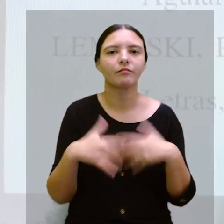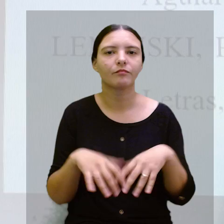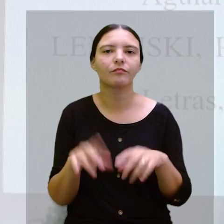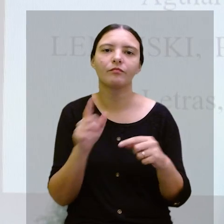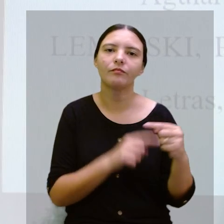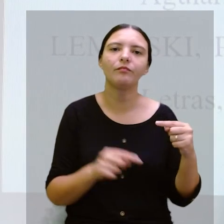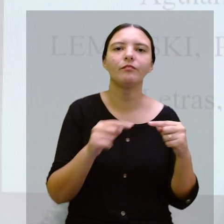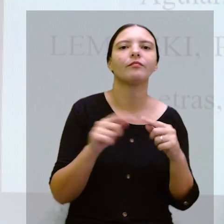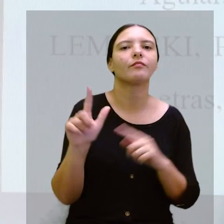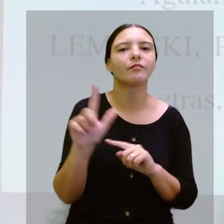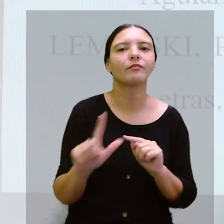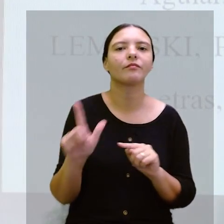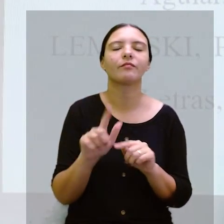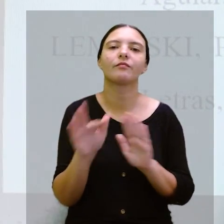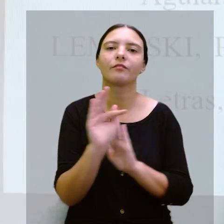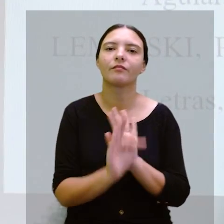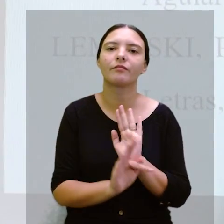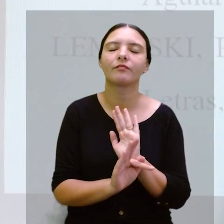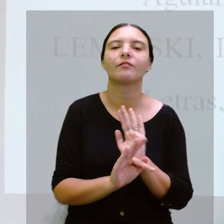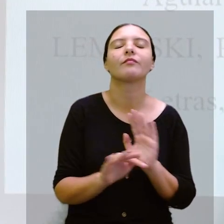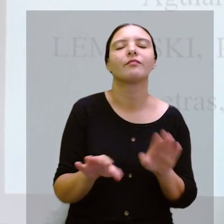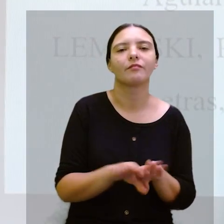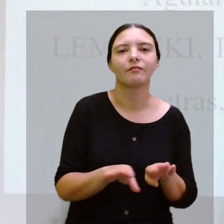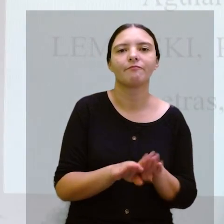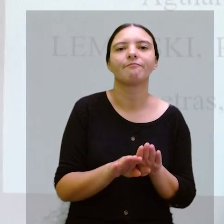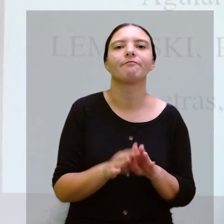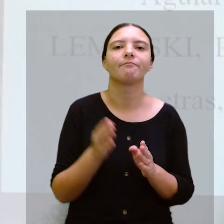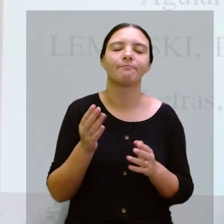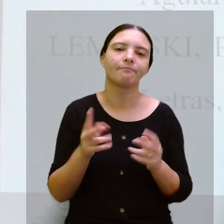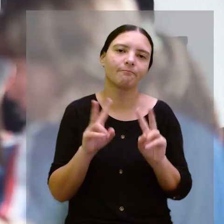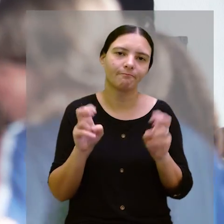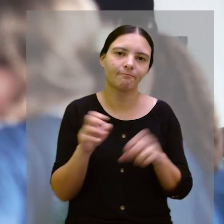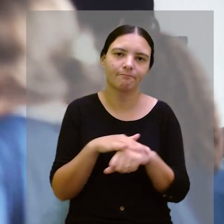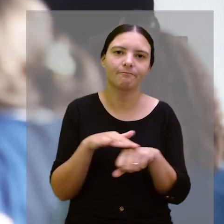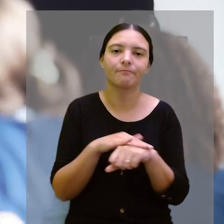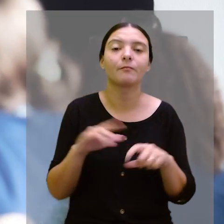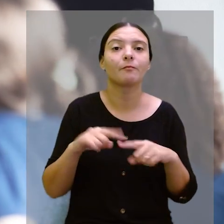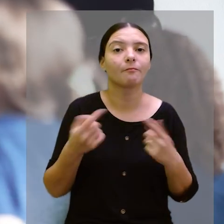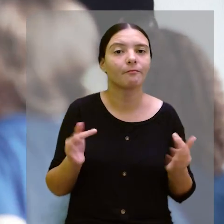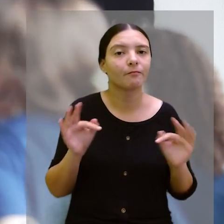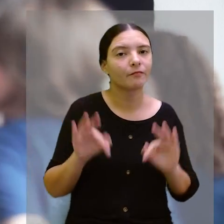literatura. E o texto do Leminski que a gente tratou também. Mas para a gente